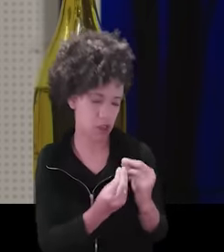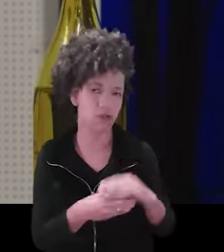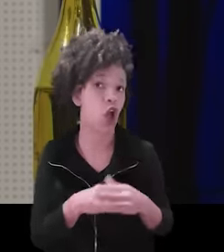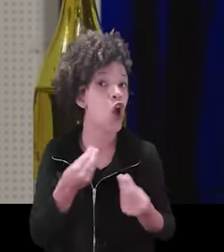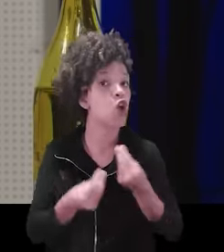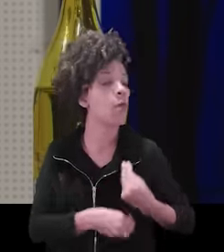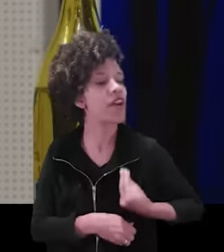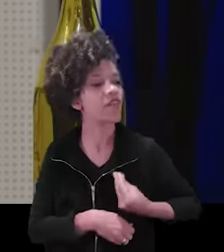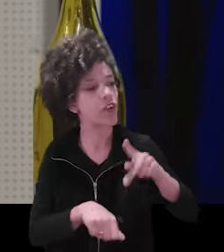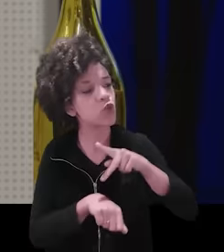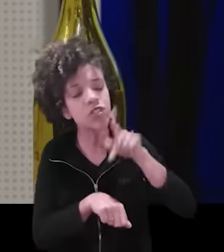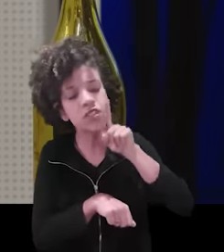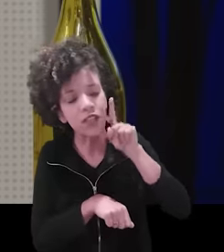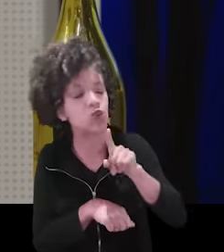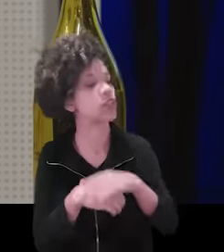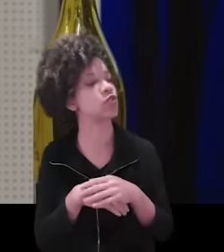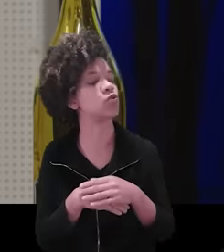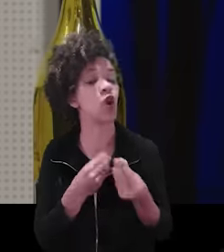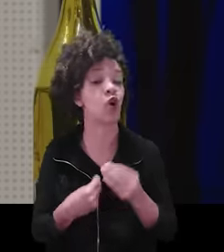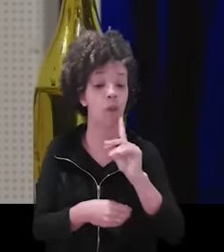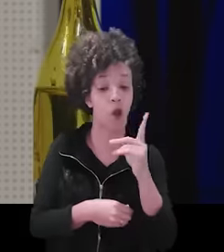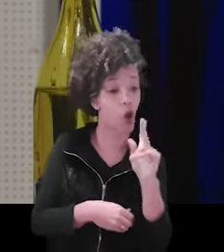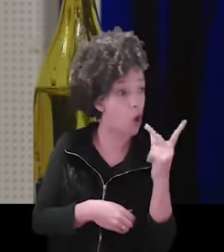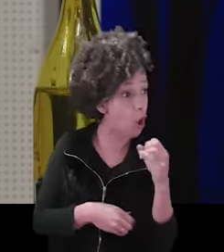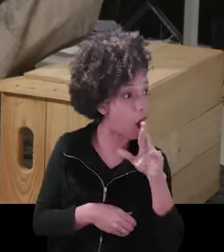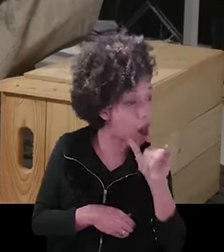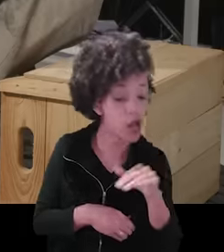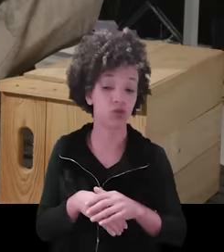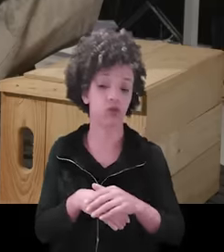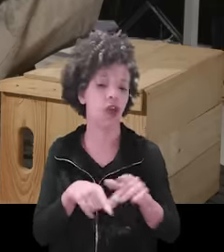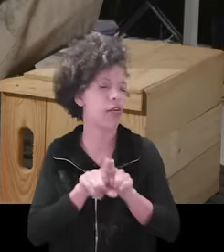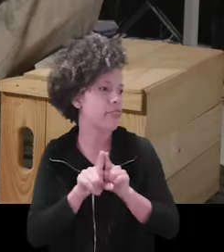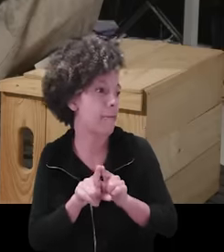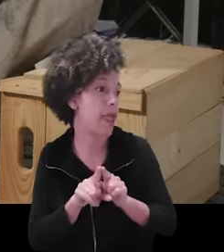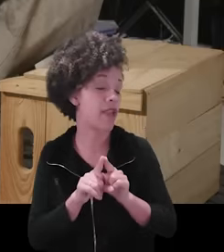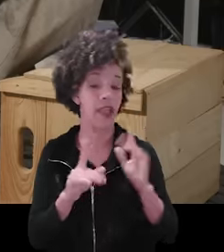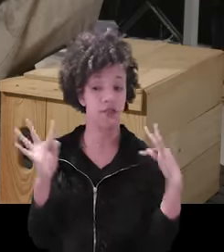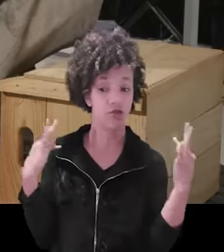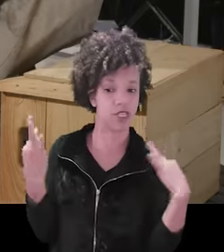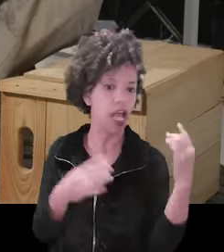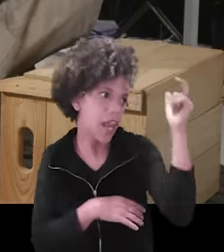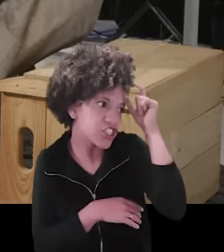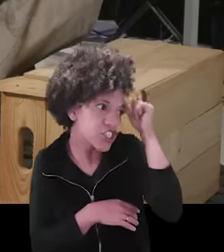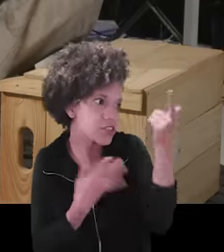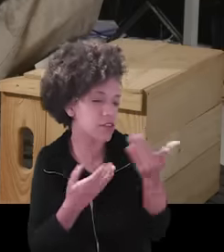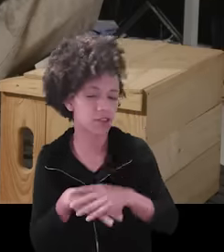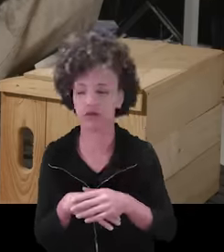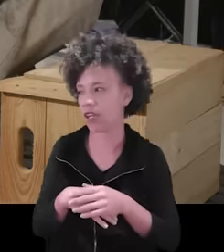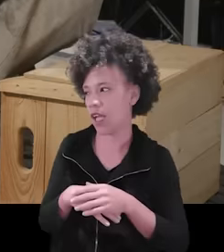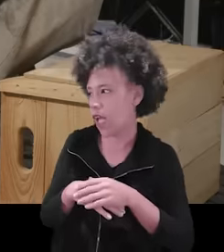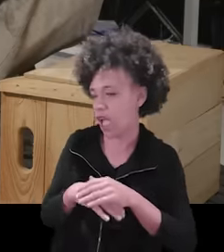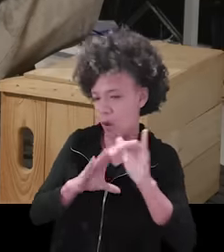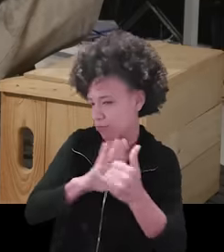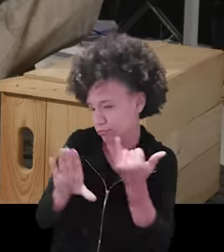família né como é melhor nos Estados Unidos como que era Orlando Disney uma intranet eu falava para ele só e